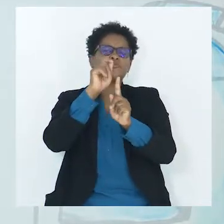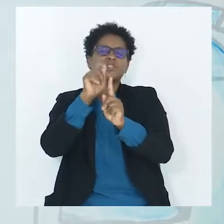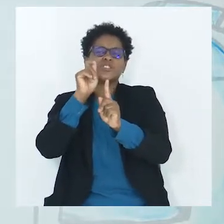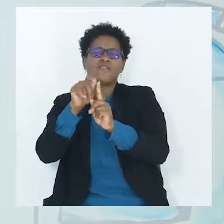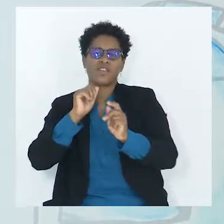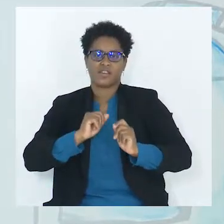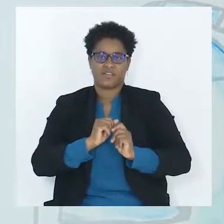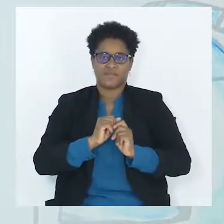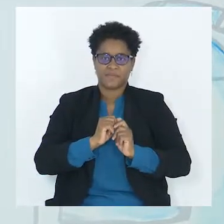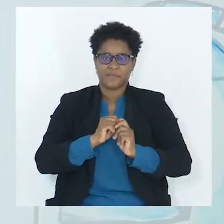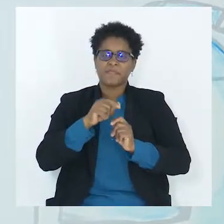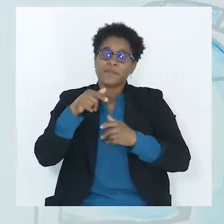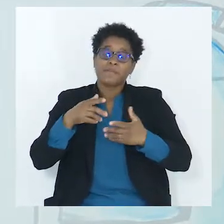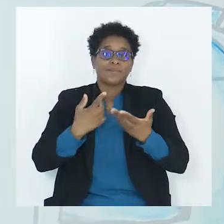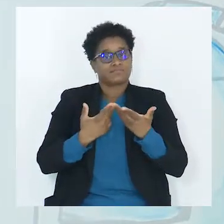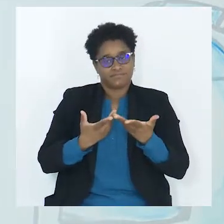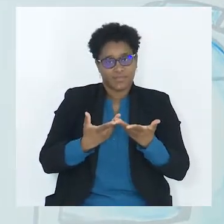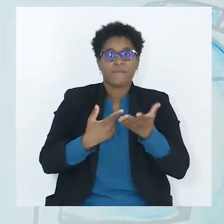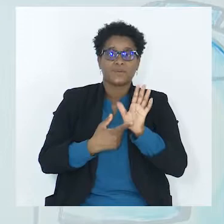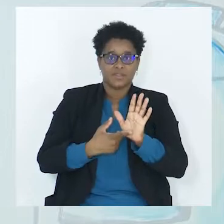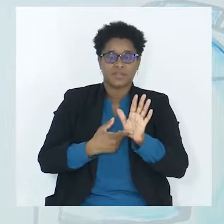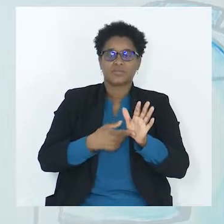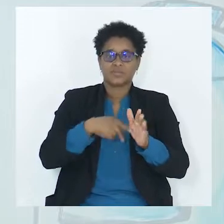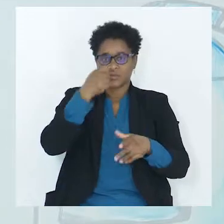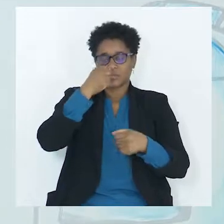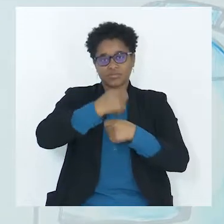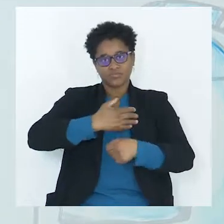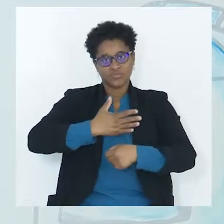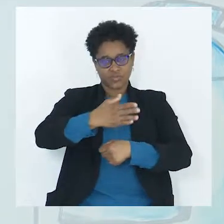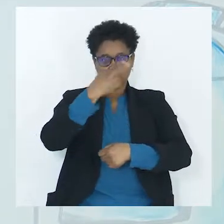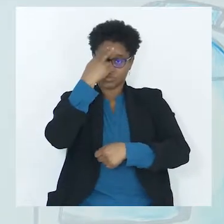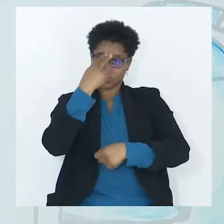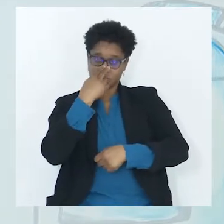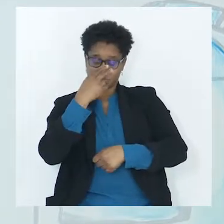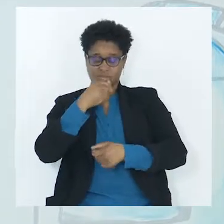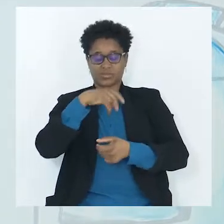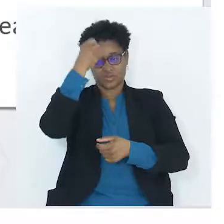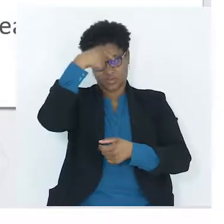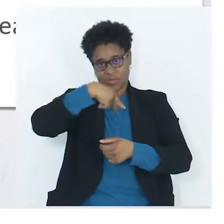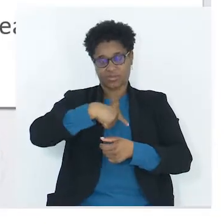pessoa específica, nesse caso, o historiador.